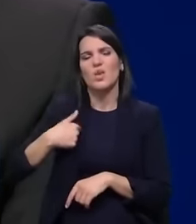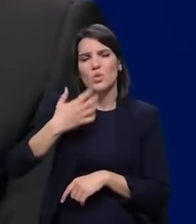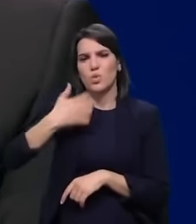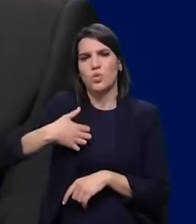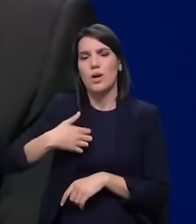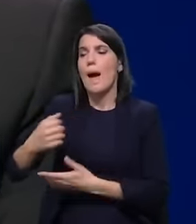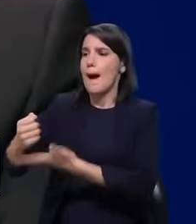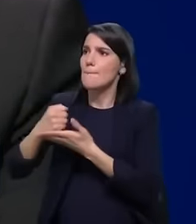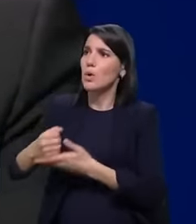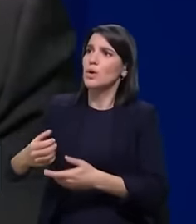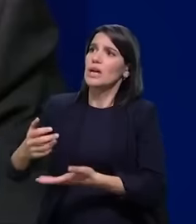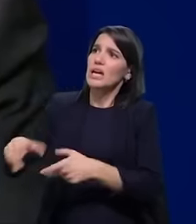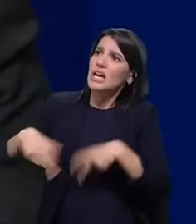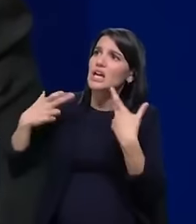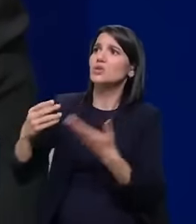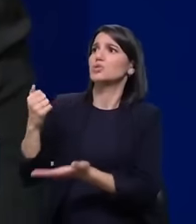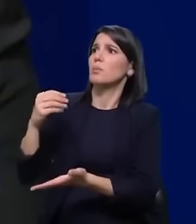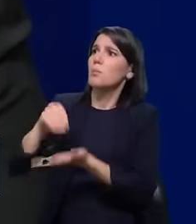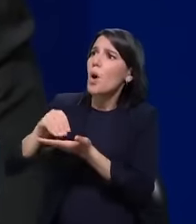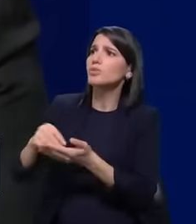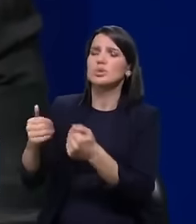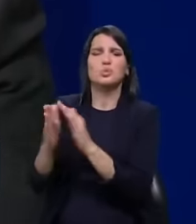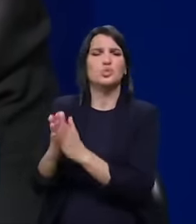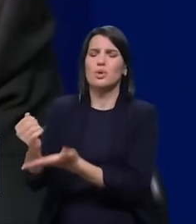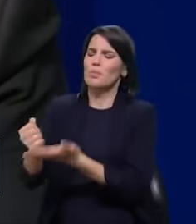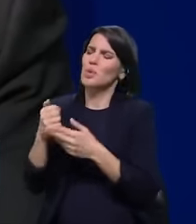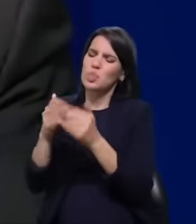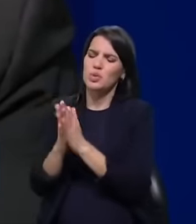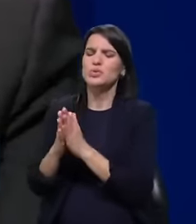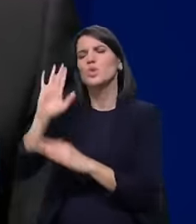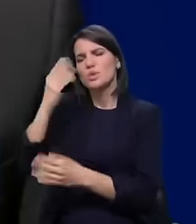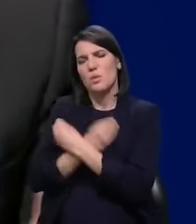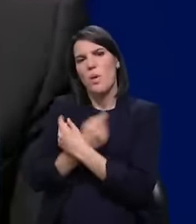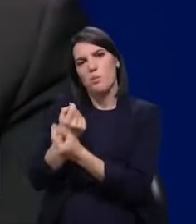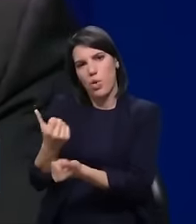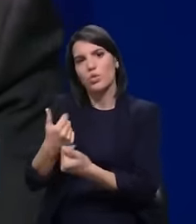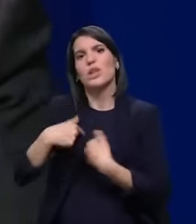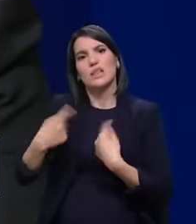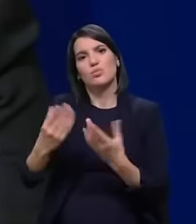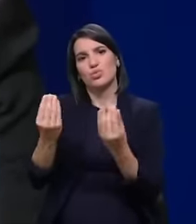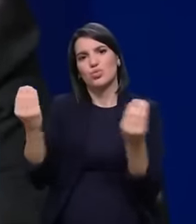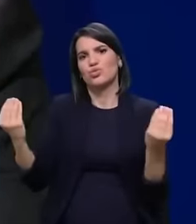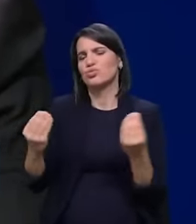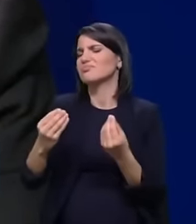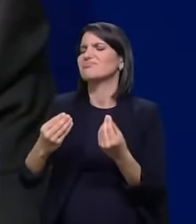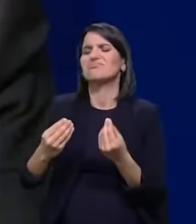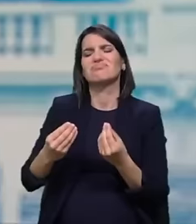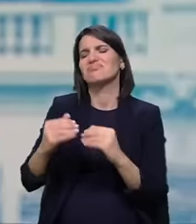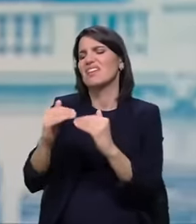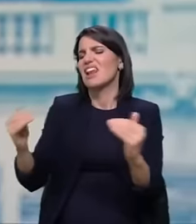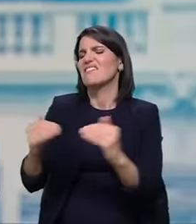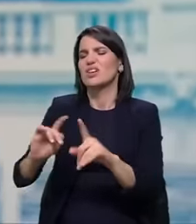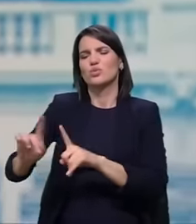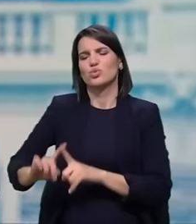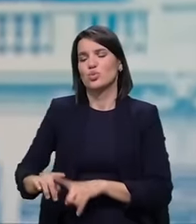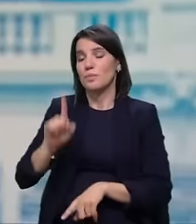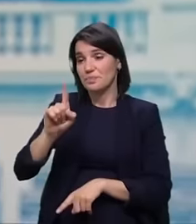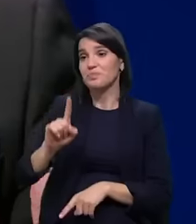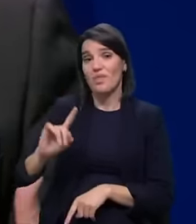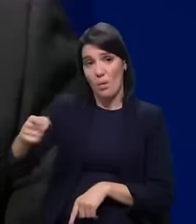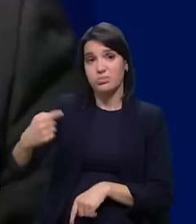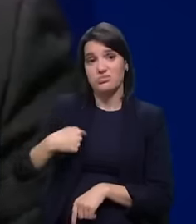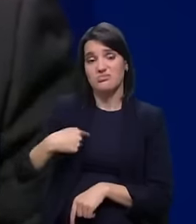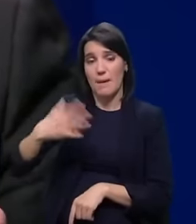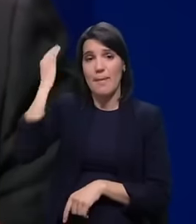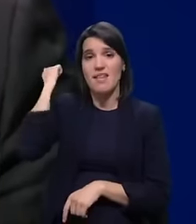apoiantes ricos, pobres, de todos. São de todas as classes. Eu sei que o Bloco tem poucos, mas nós temos muitos e são de todas as classes. Eu, se fosse a Mariana Mortágua e estivesse